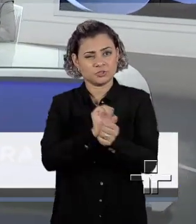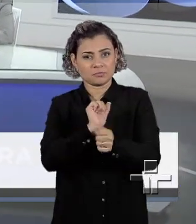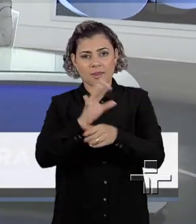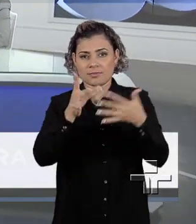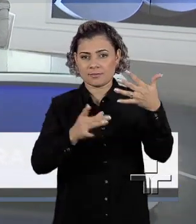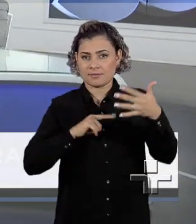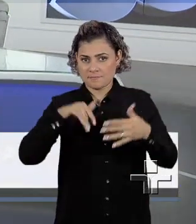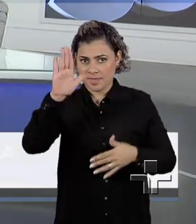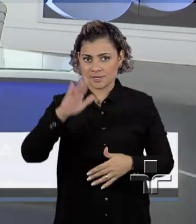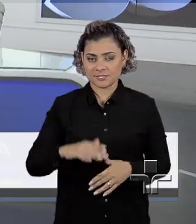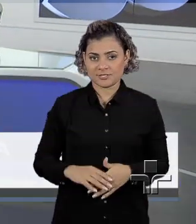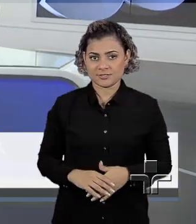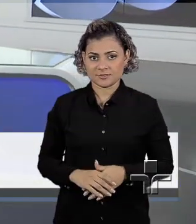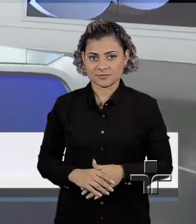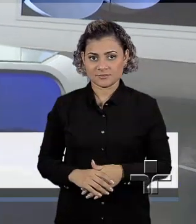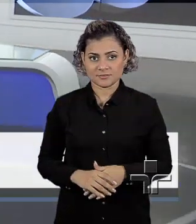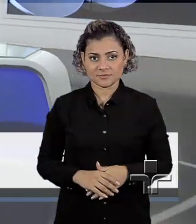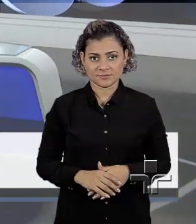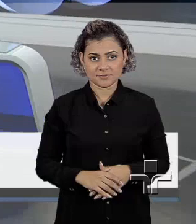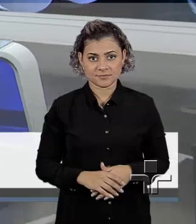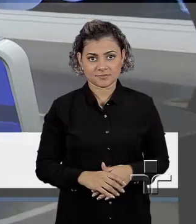já.